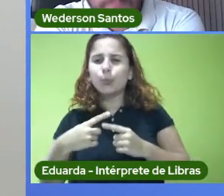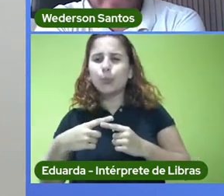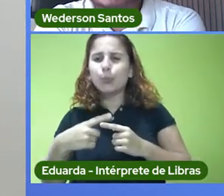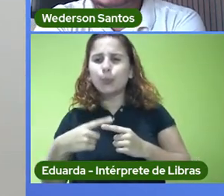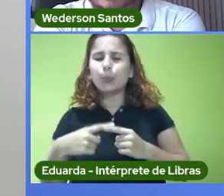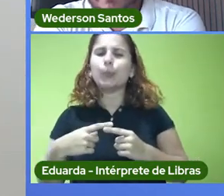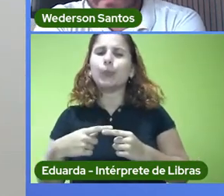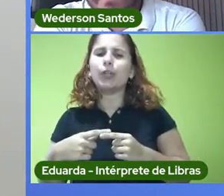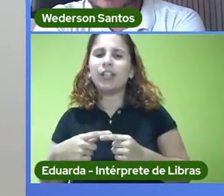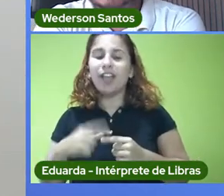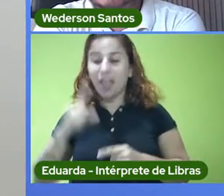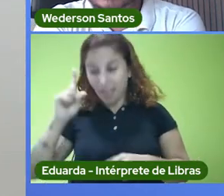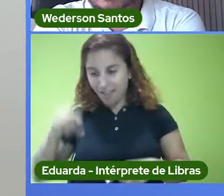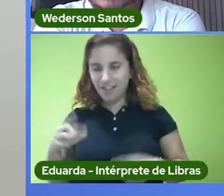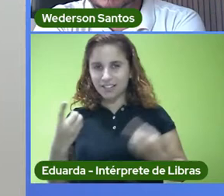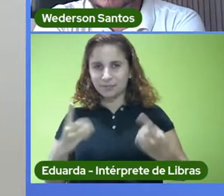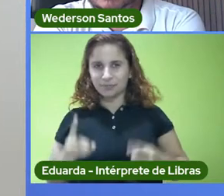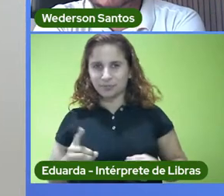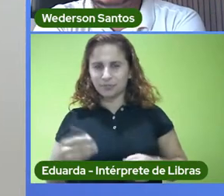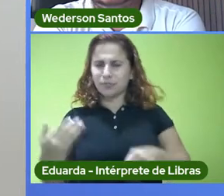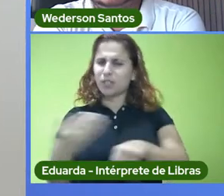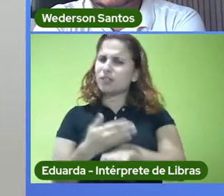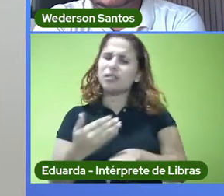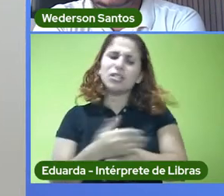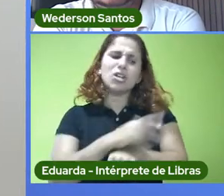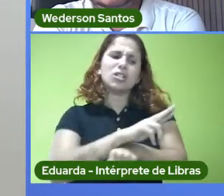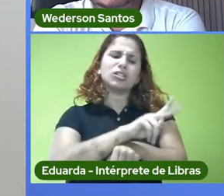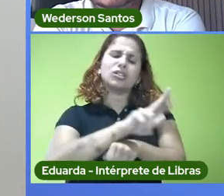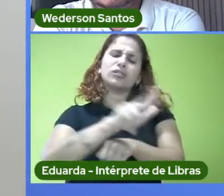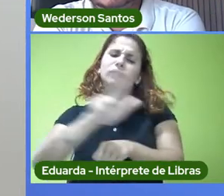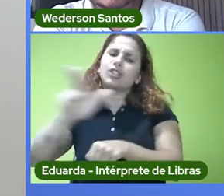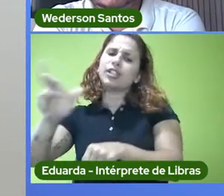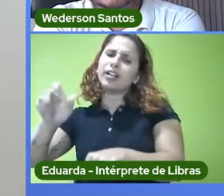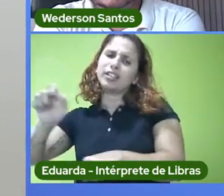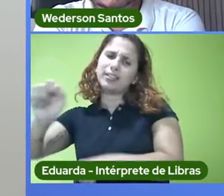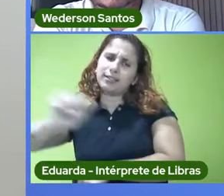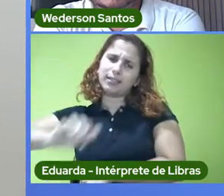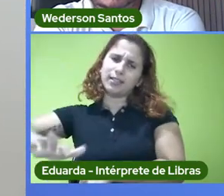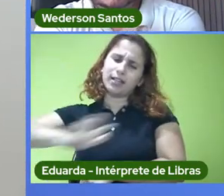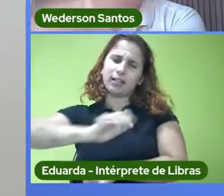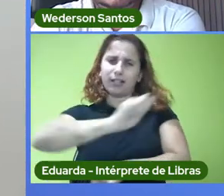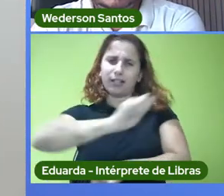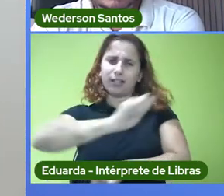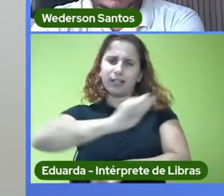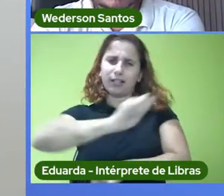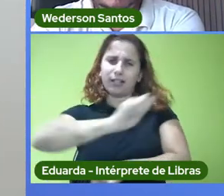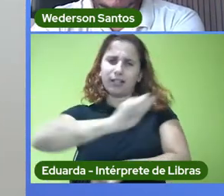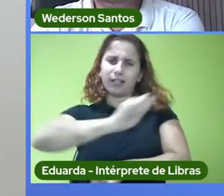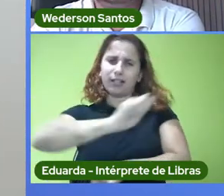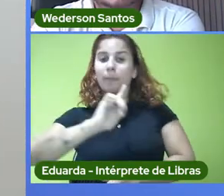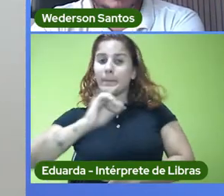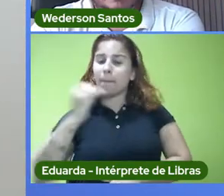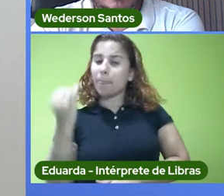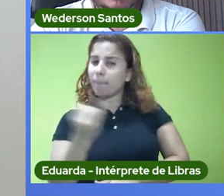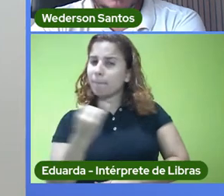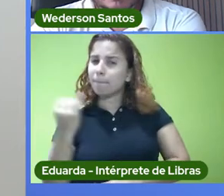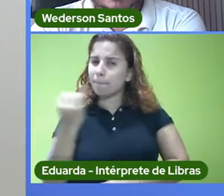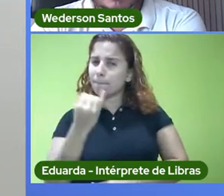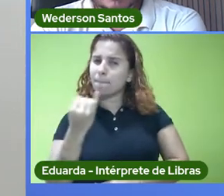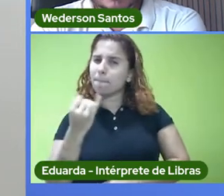o acesso a todas as questões. Por isso a importância, que eu acho fantástico essa tua